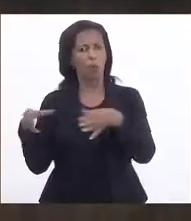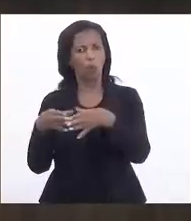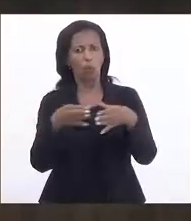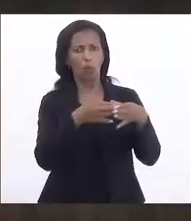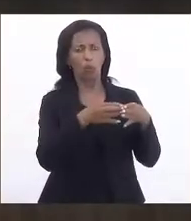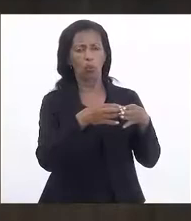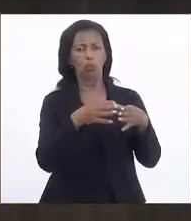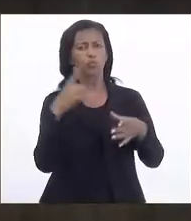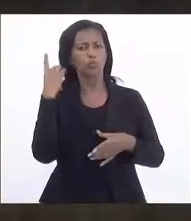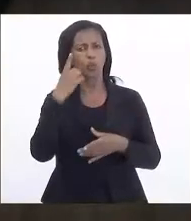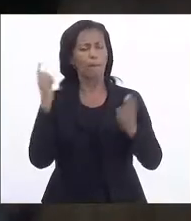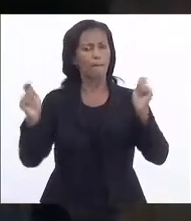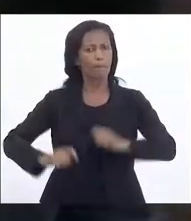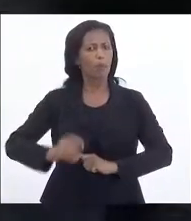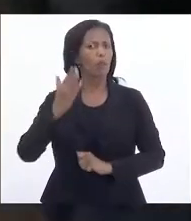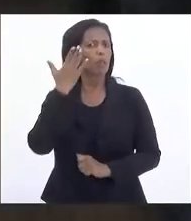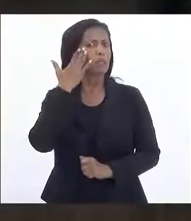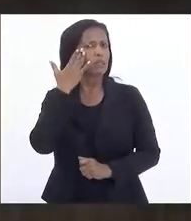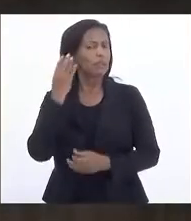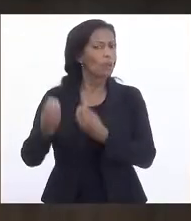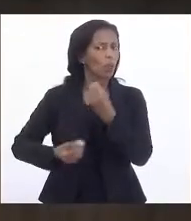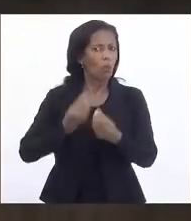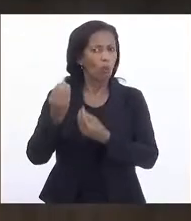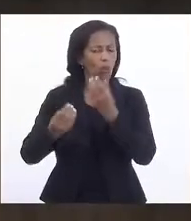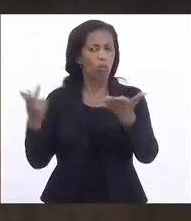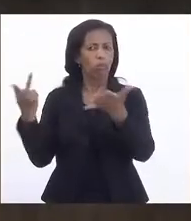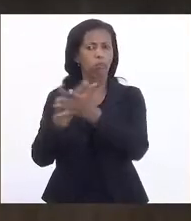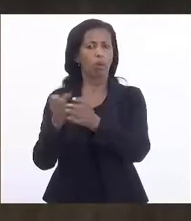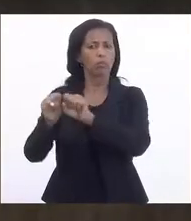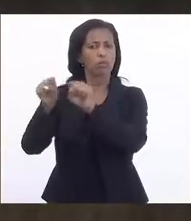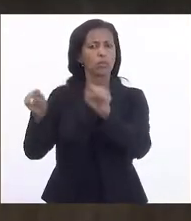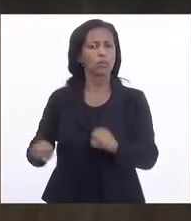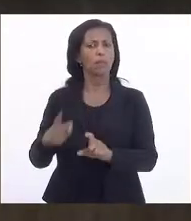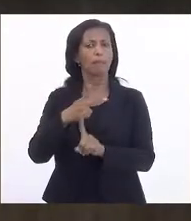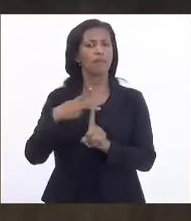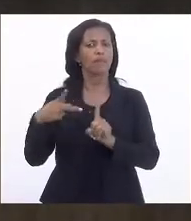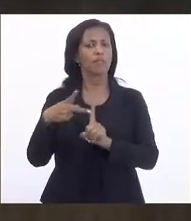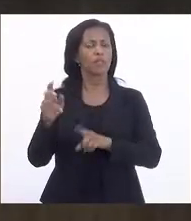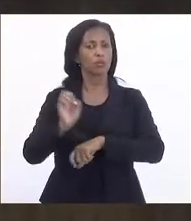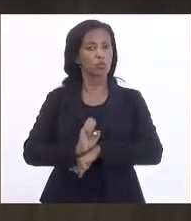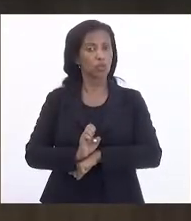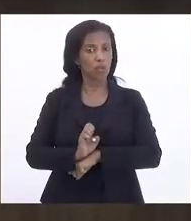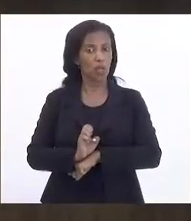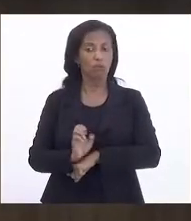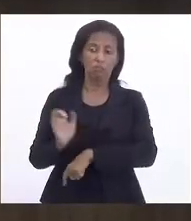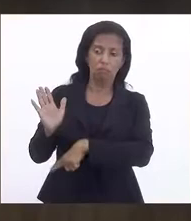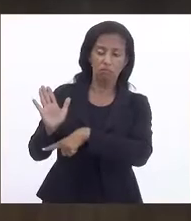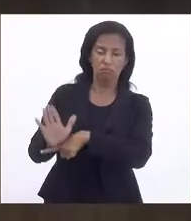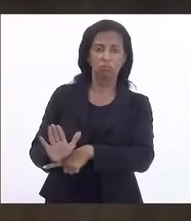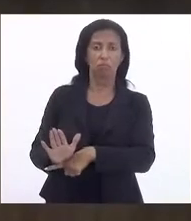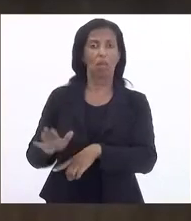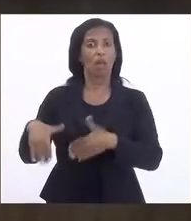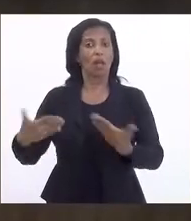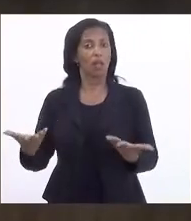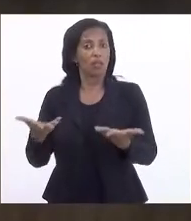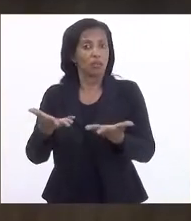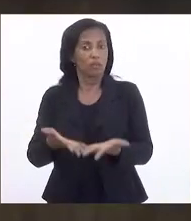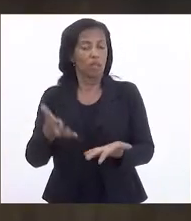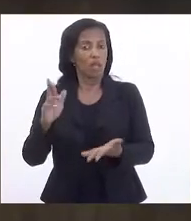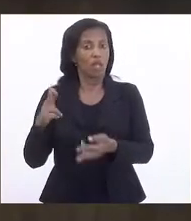possa inclusive entender melhor como funciona o sistema previdenciário do estado e defendê-lo além de obviamente